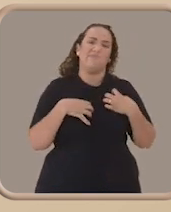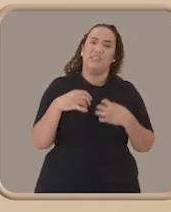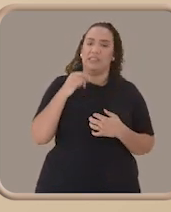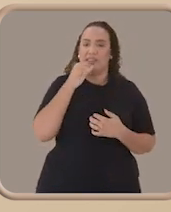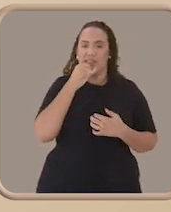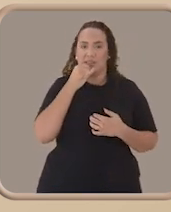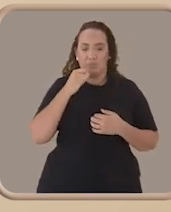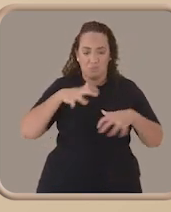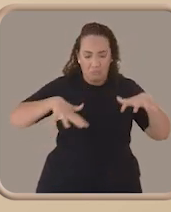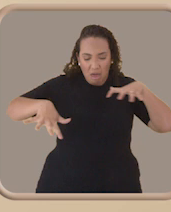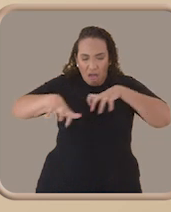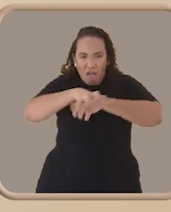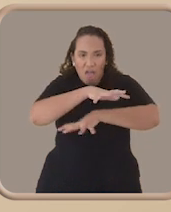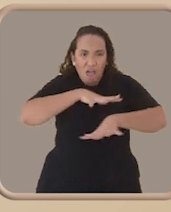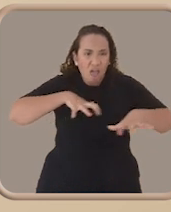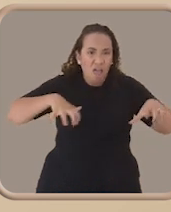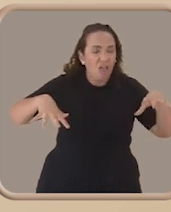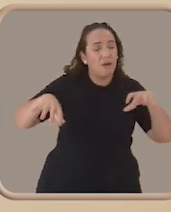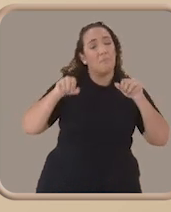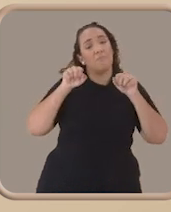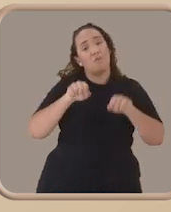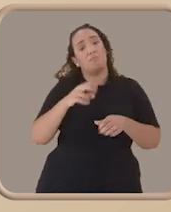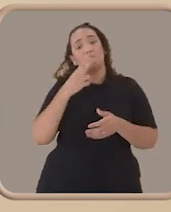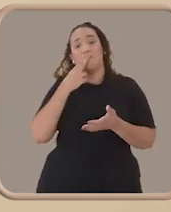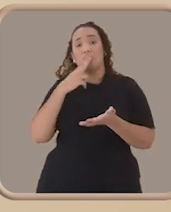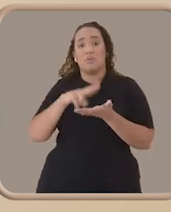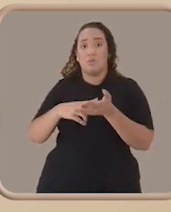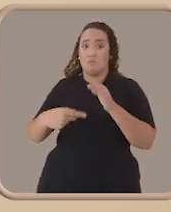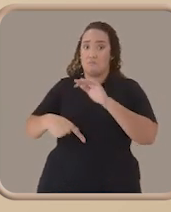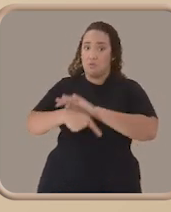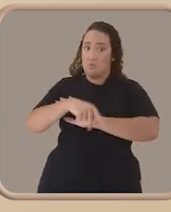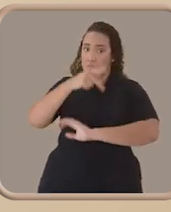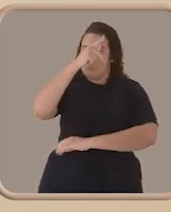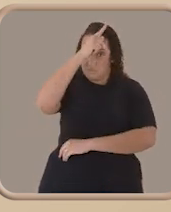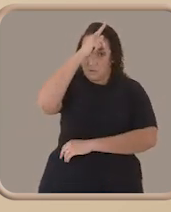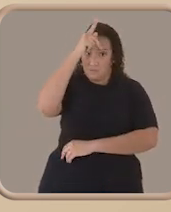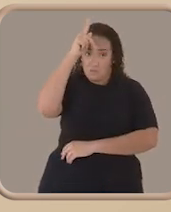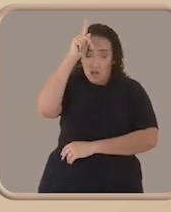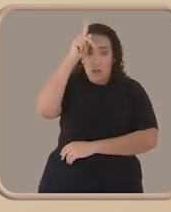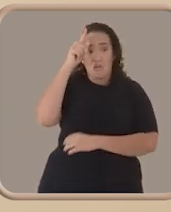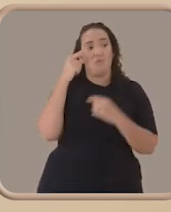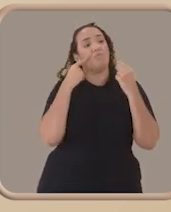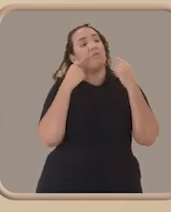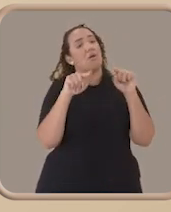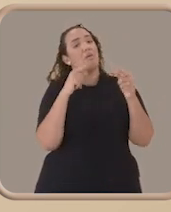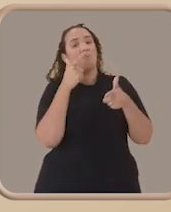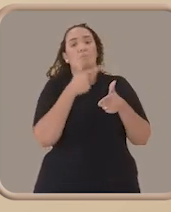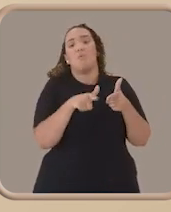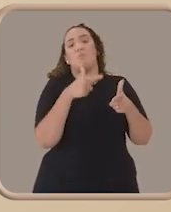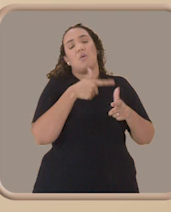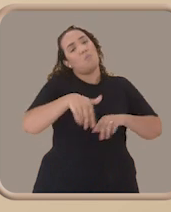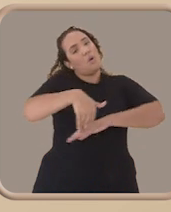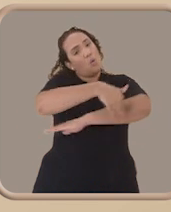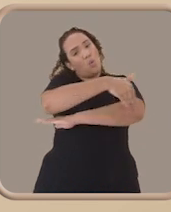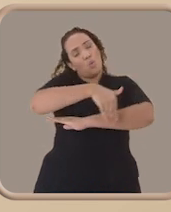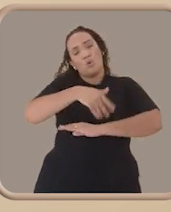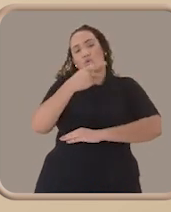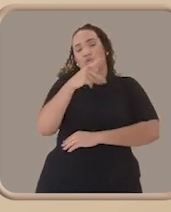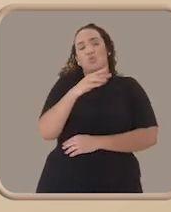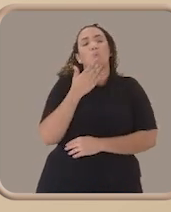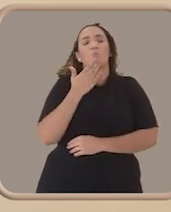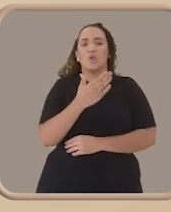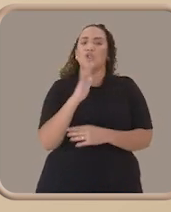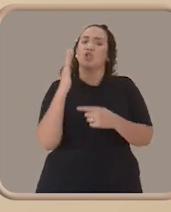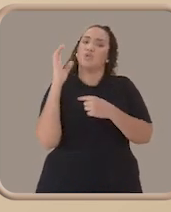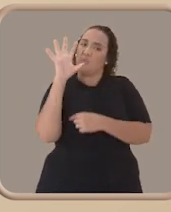por exemplo. Pode ser uma carta para o prefeito da cidade, reclamando sobre algum problema do seu bairro e pedindo